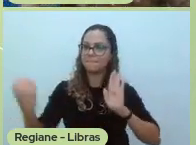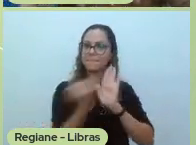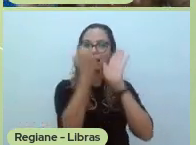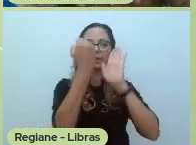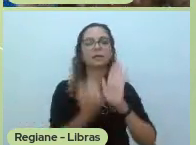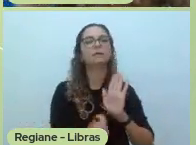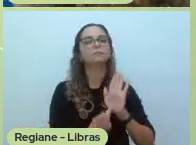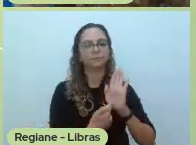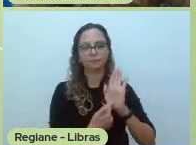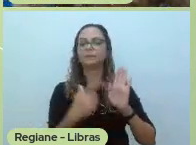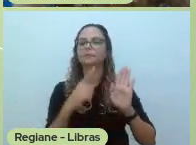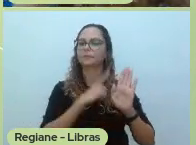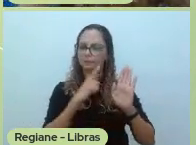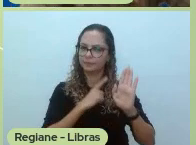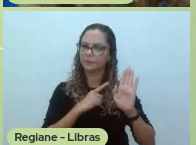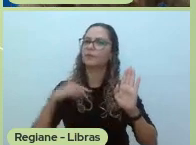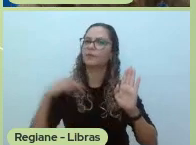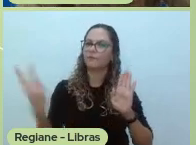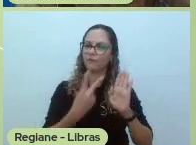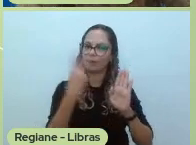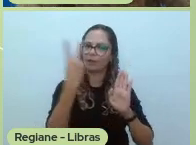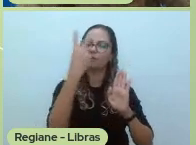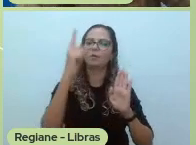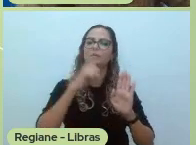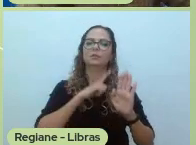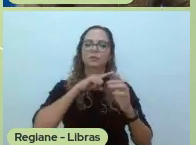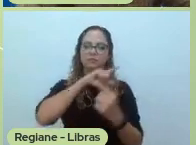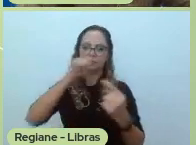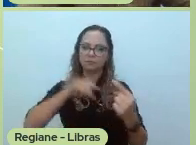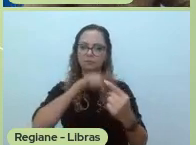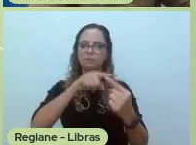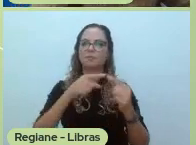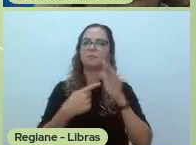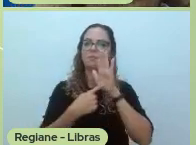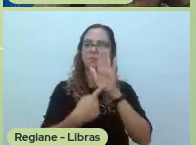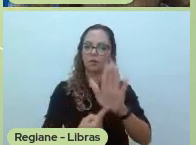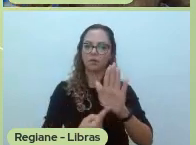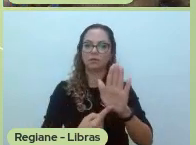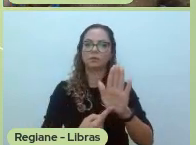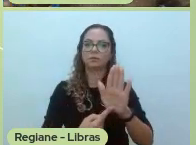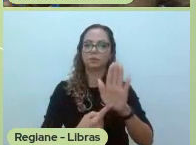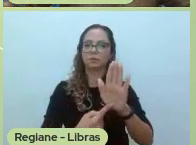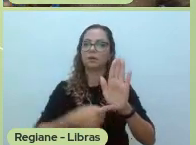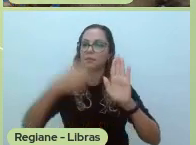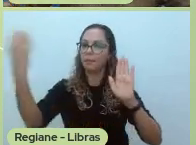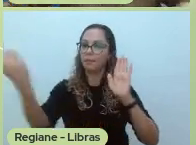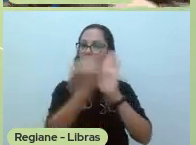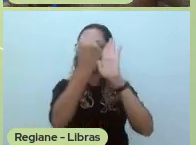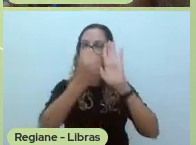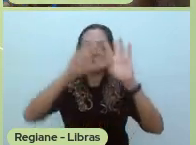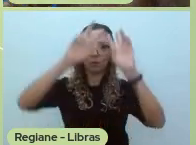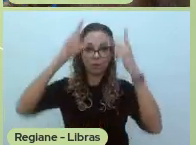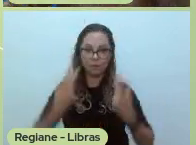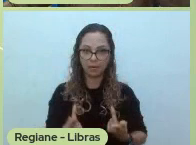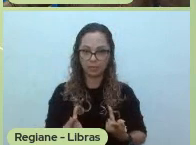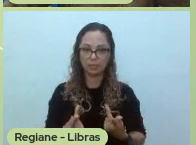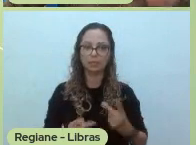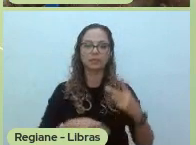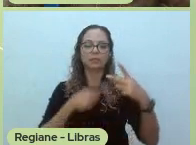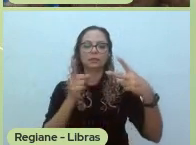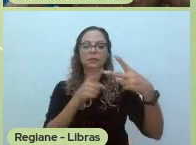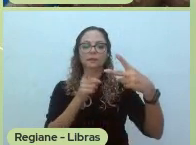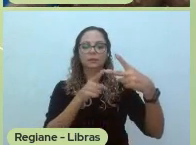tem um propósito humano de ser uma marca mais humana não. Uma marca humana. A gente tem o pilar